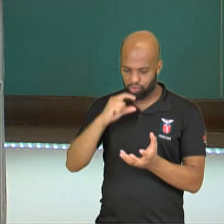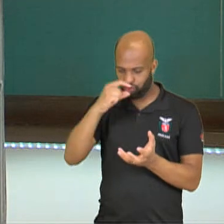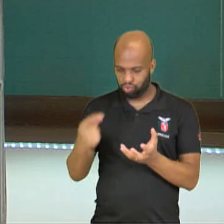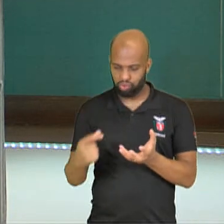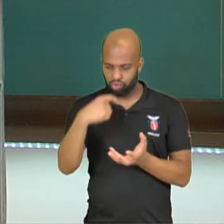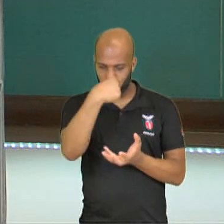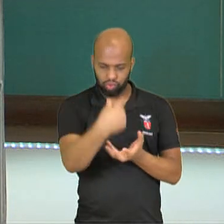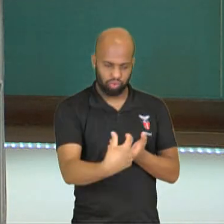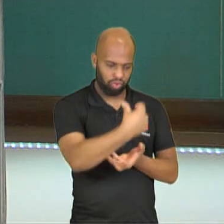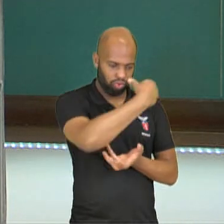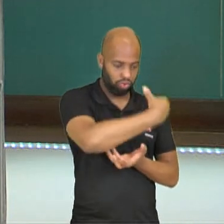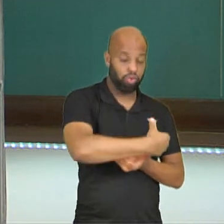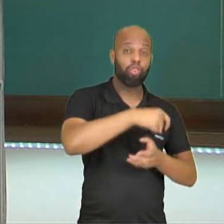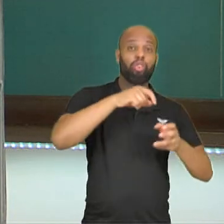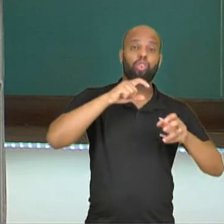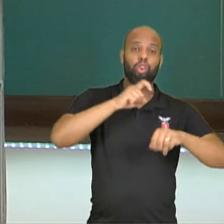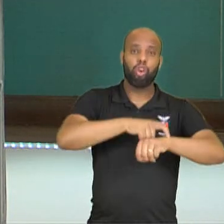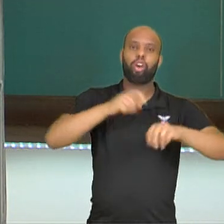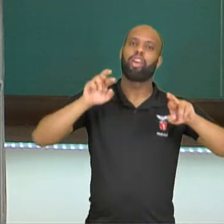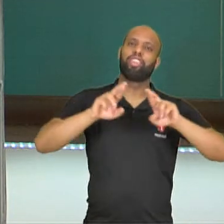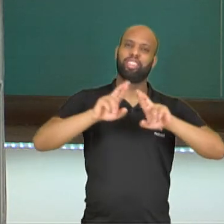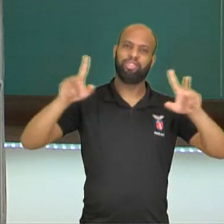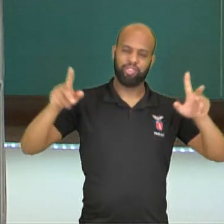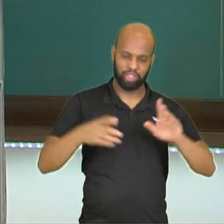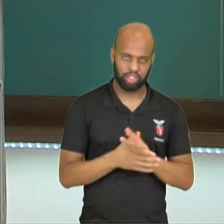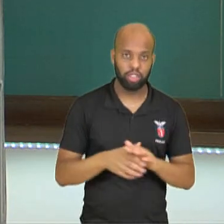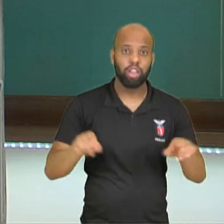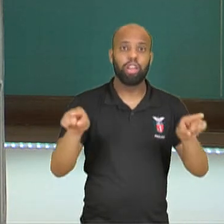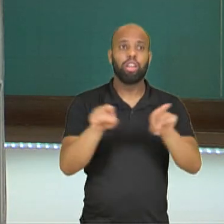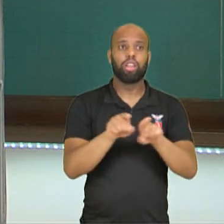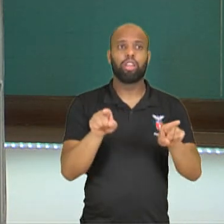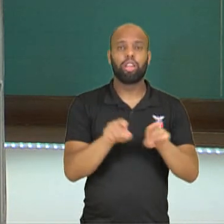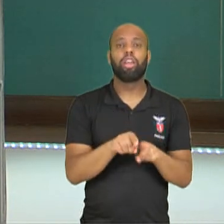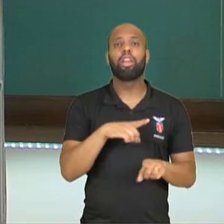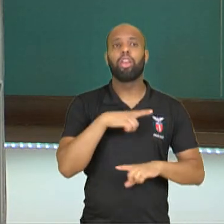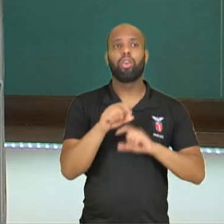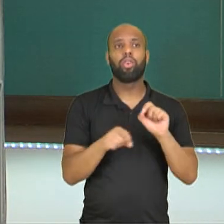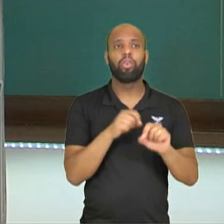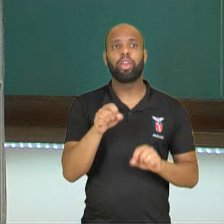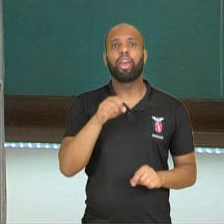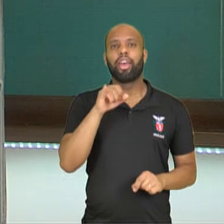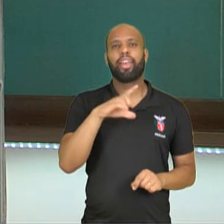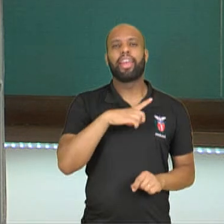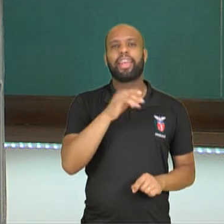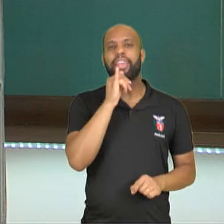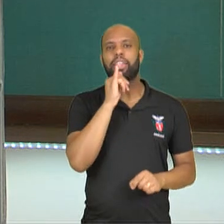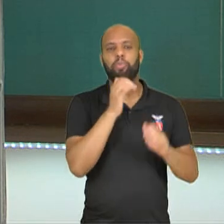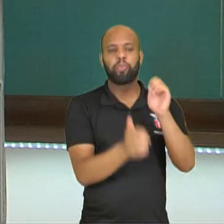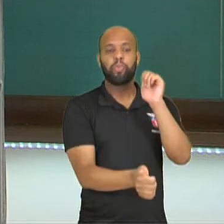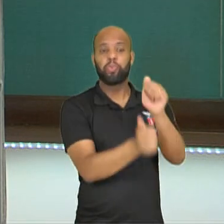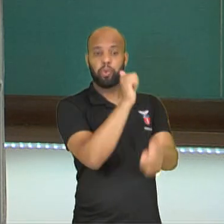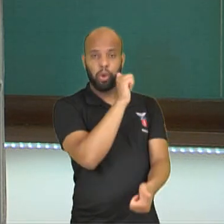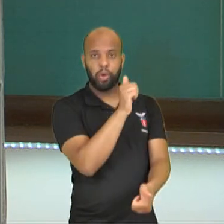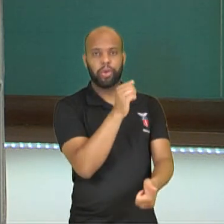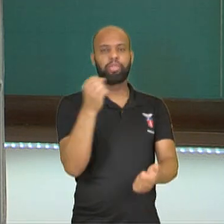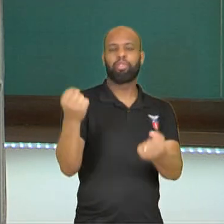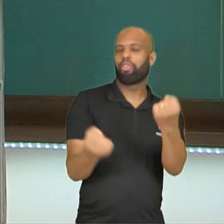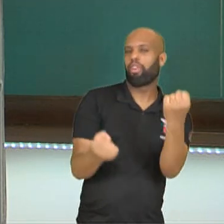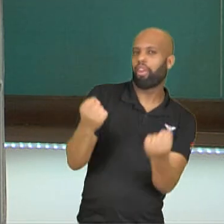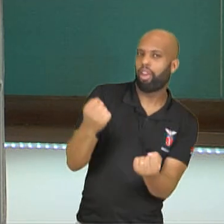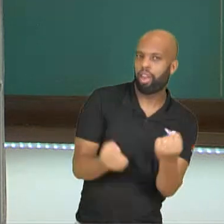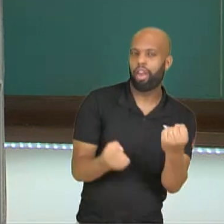em que percebemos a ocorrência dos fusos horários é quando das transmissões esportivas, podem ser eventos